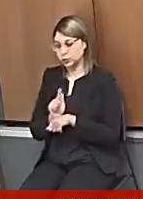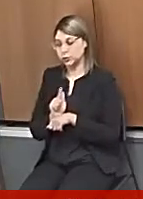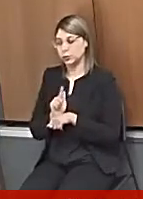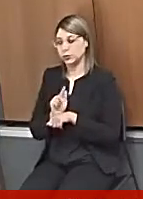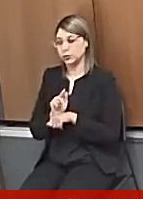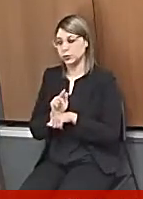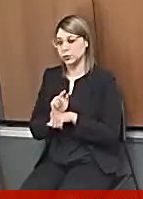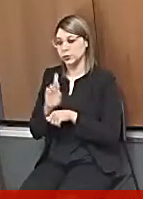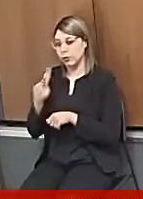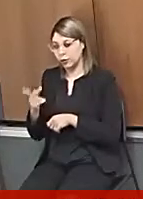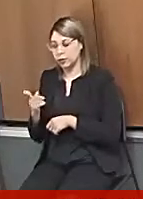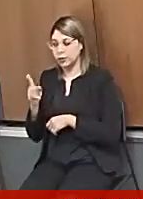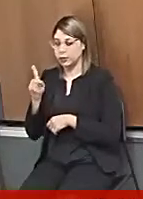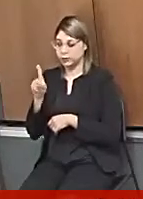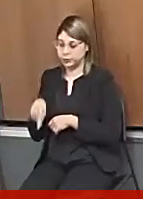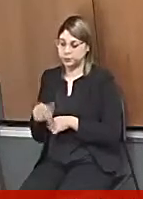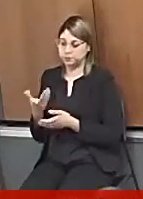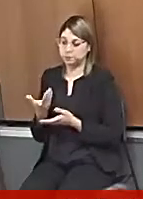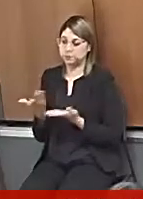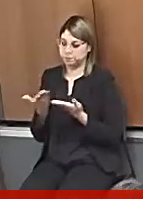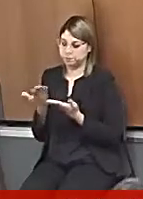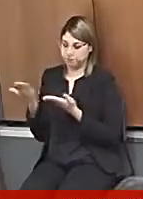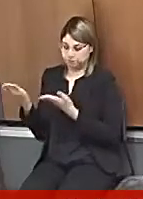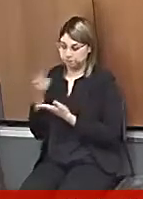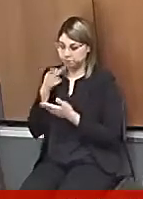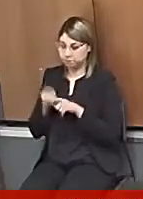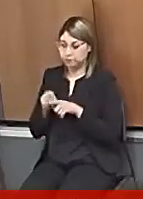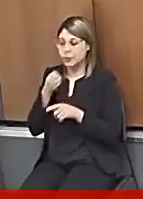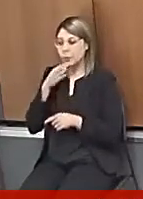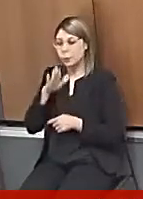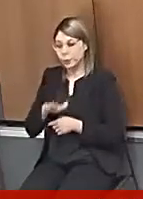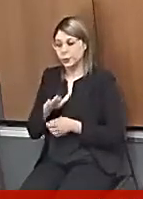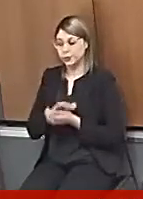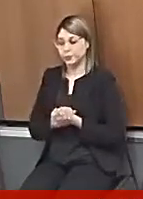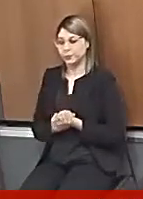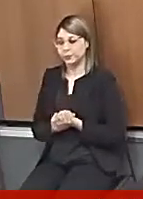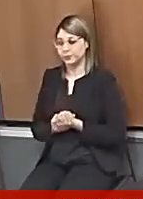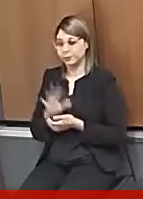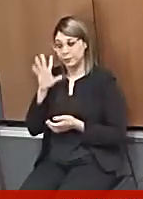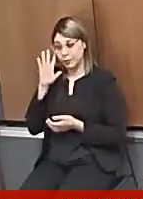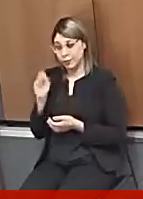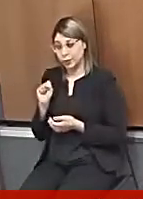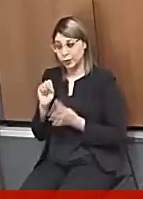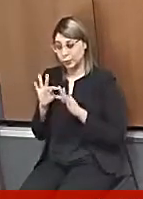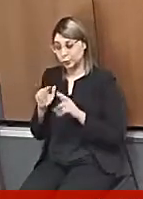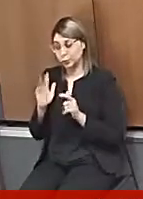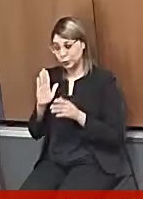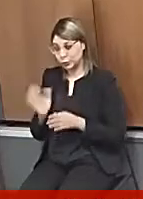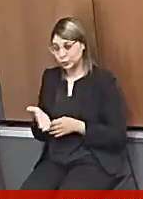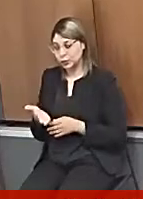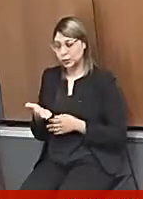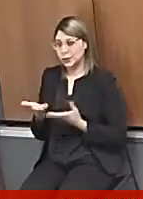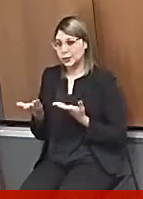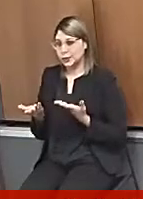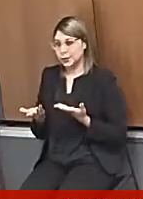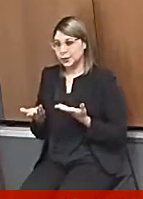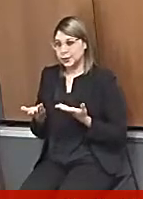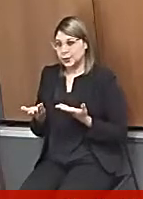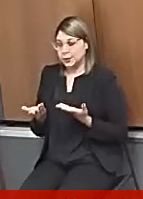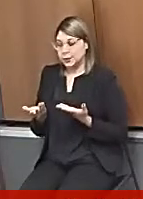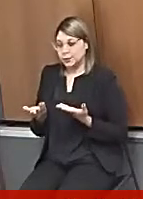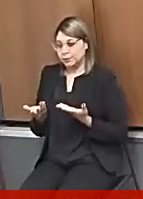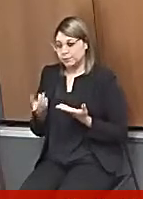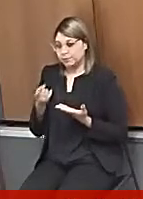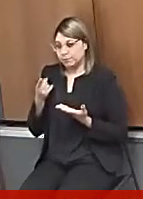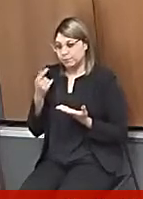que o da educação queremos ouvi lo também da tarde acho que todos nós tivemos aqui hoje um papel é de